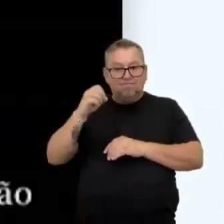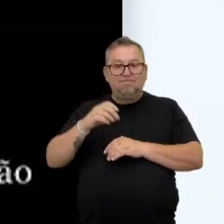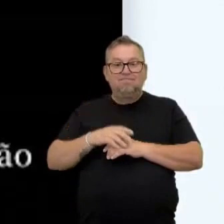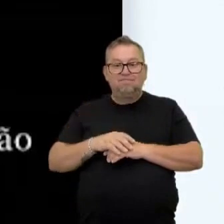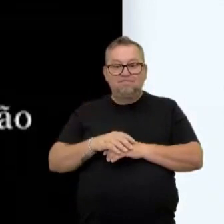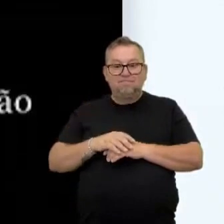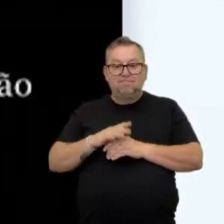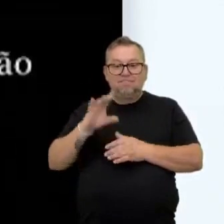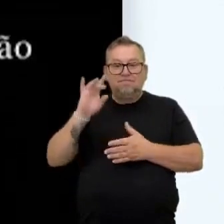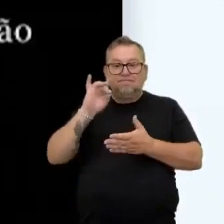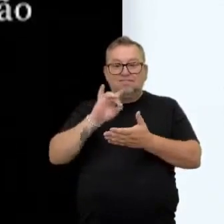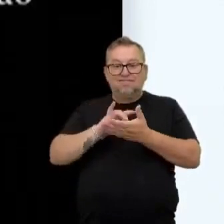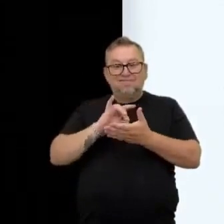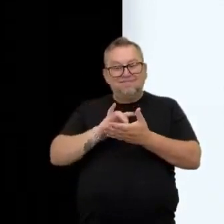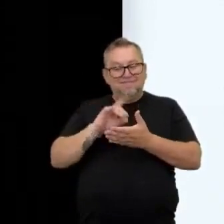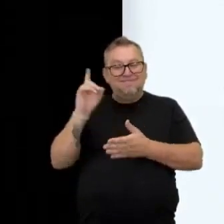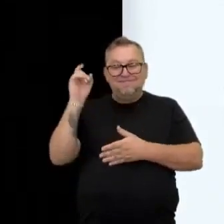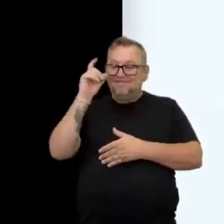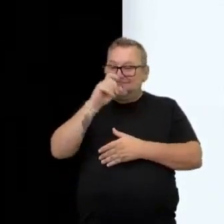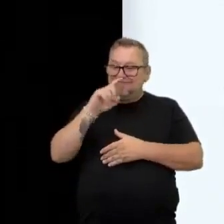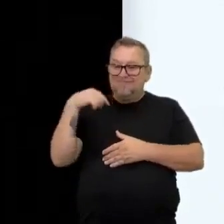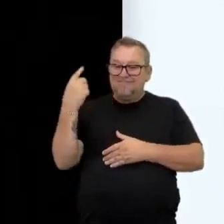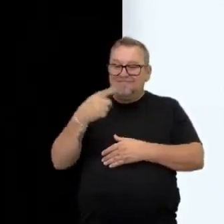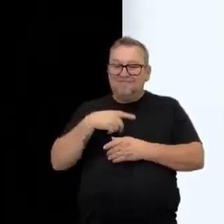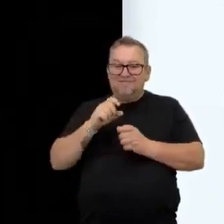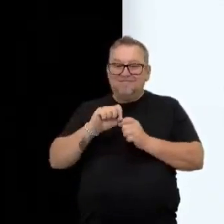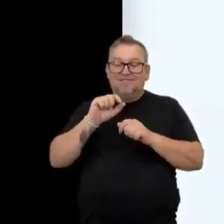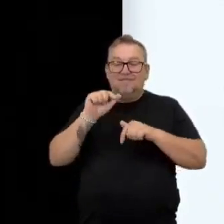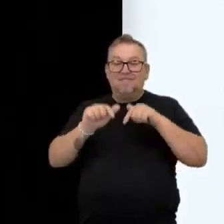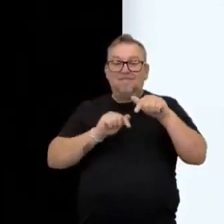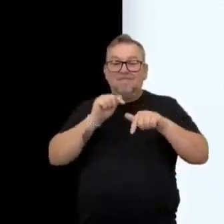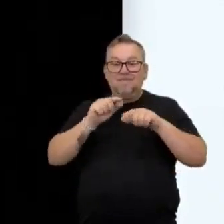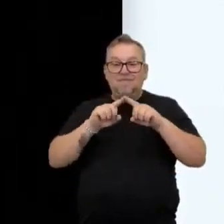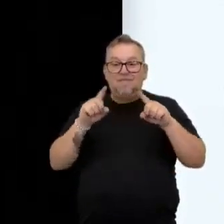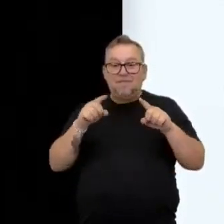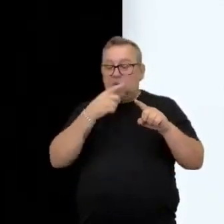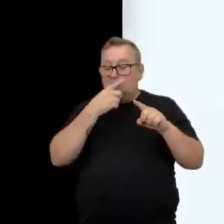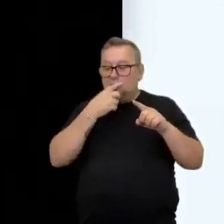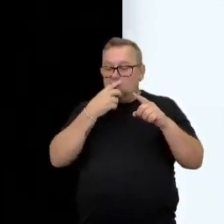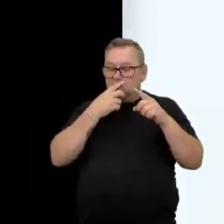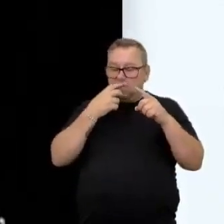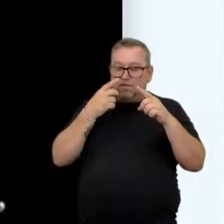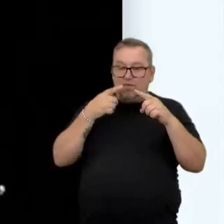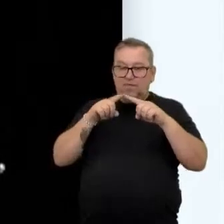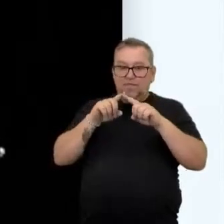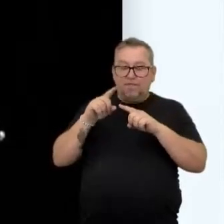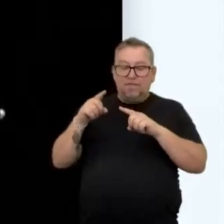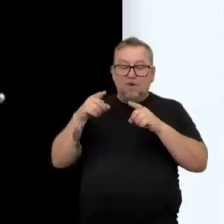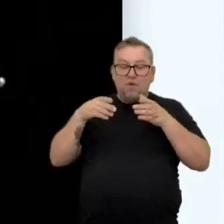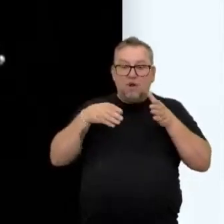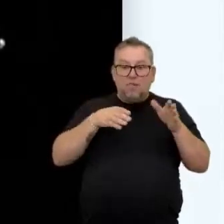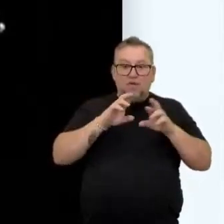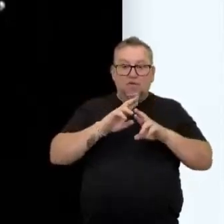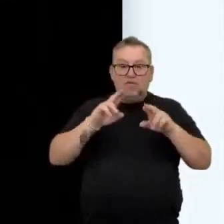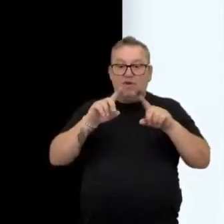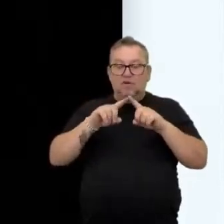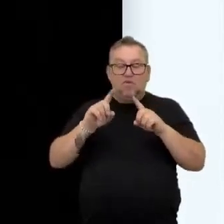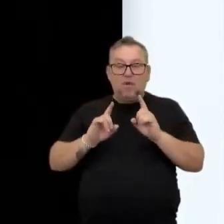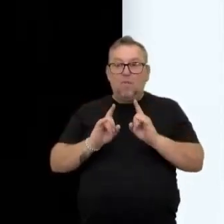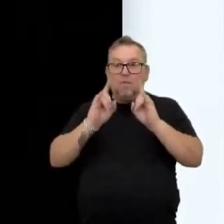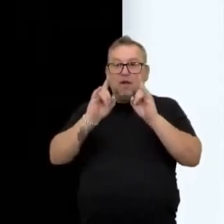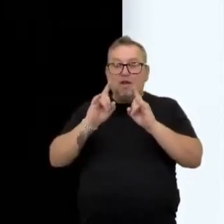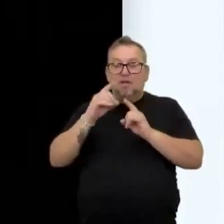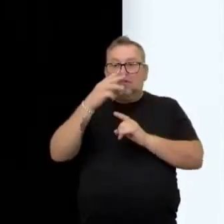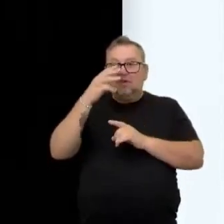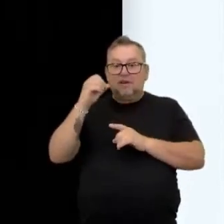verdade é difícil, então a gente acaba trabalhando assim na contramão não é o prédio de 30 andares, mas